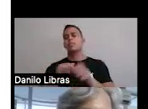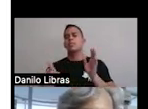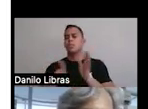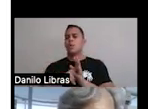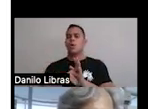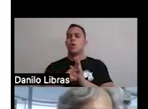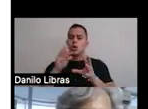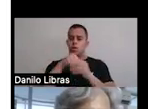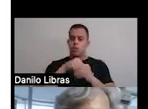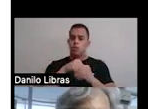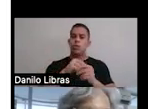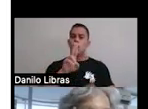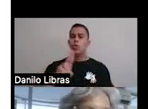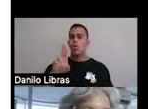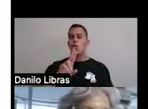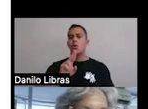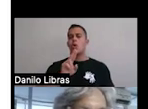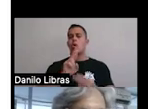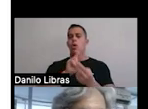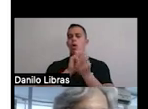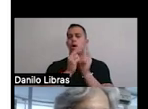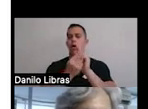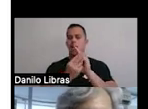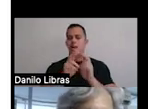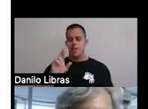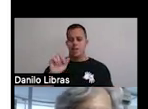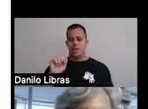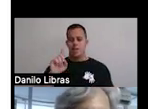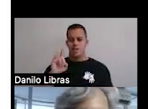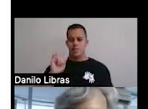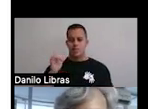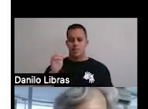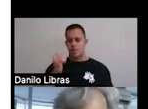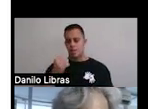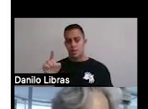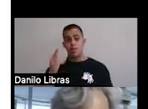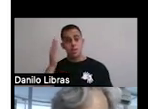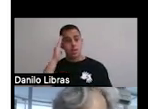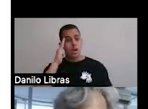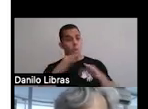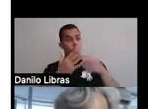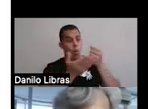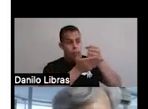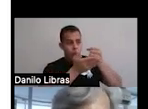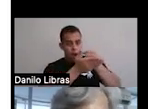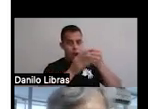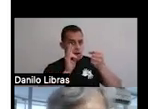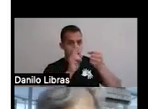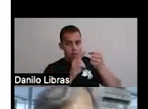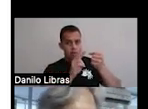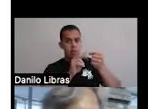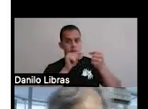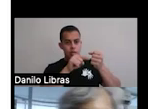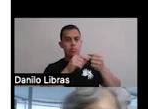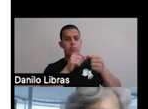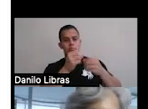se usava radiação para poder marcar as bases e poder saber quais eram as bases que